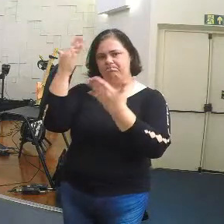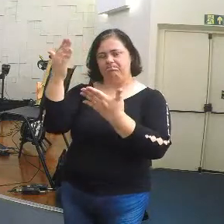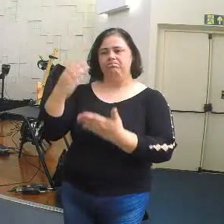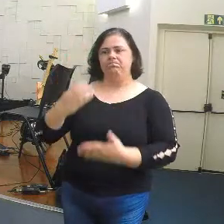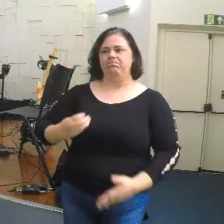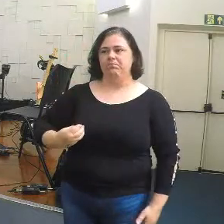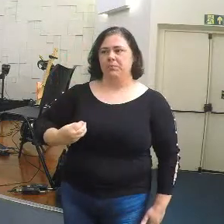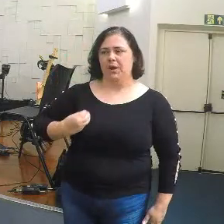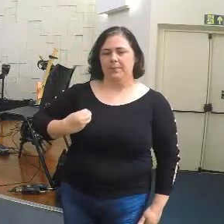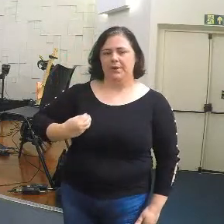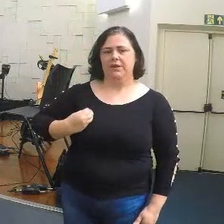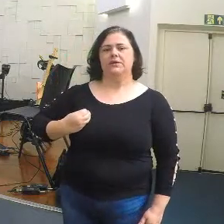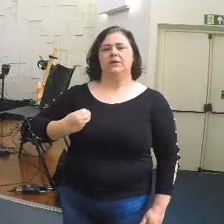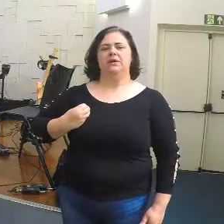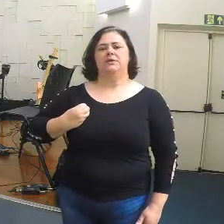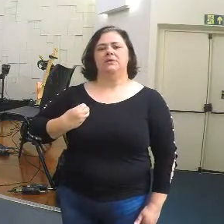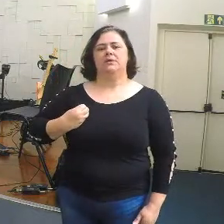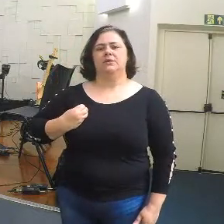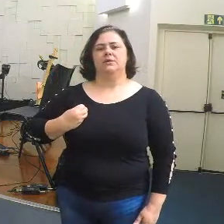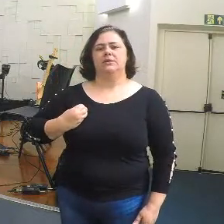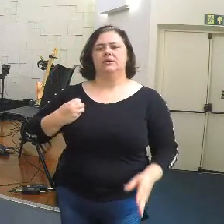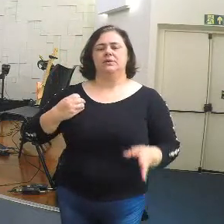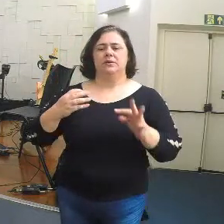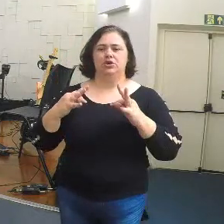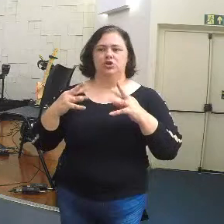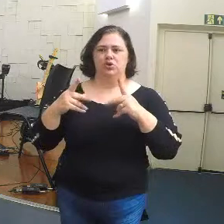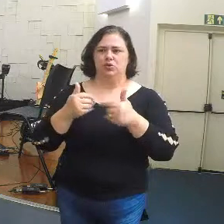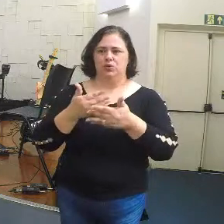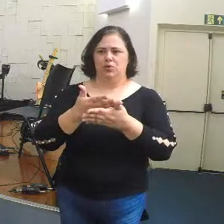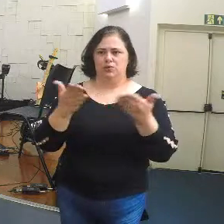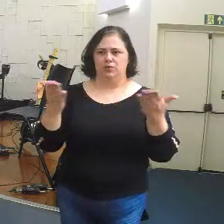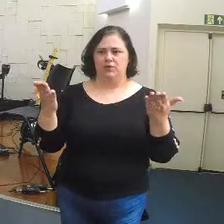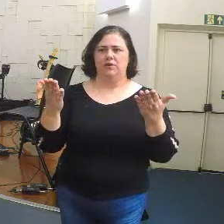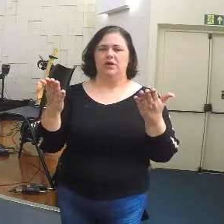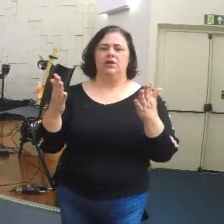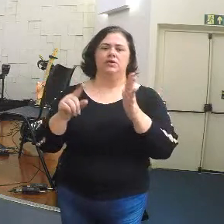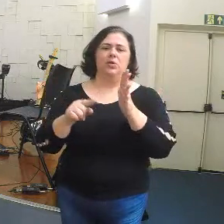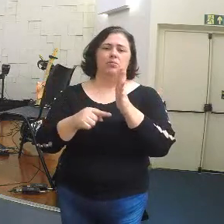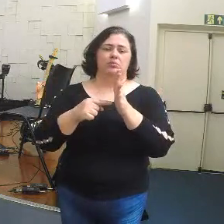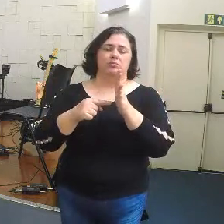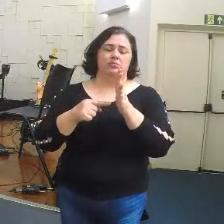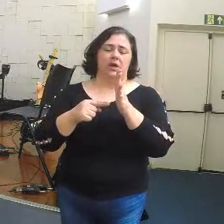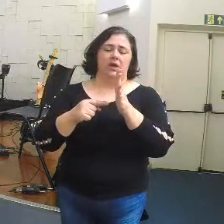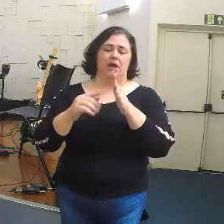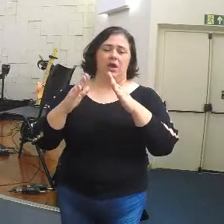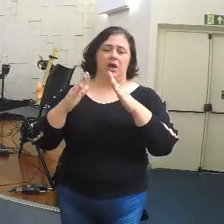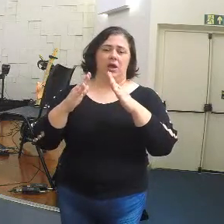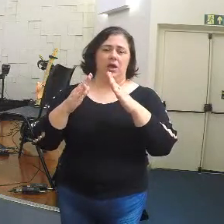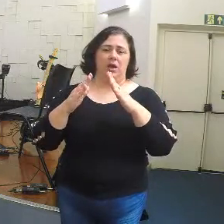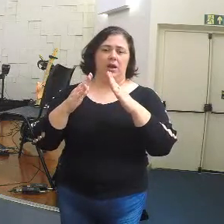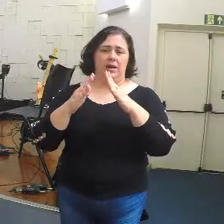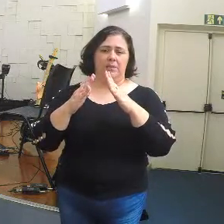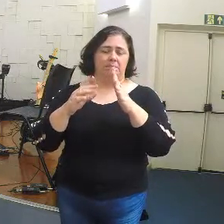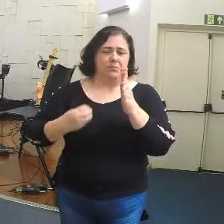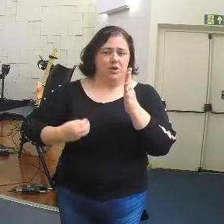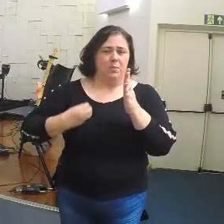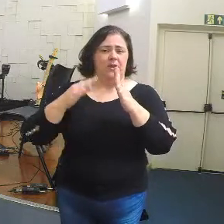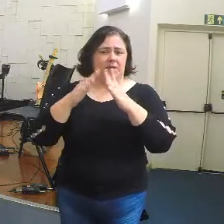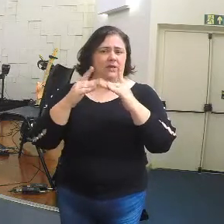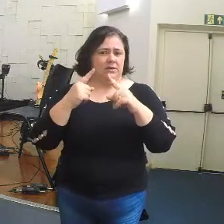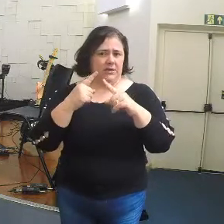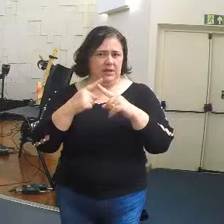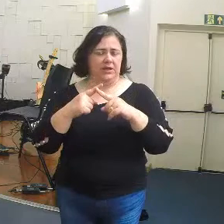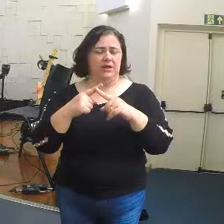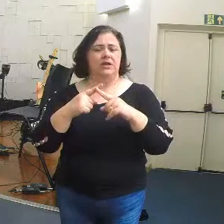presença e a participação de todos em mais uma celebração ao Senhor. Antes de nós